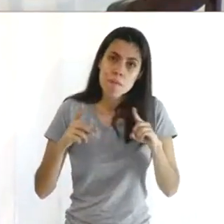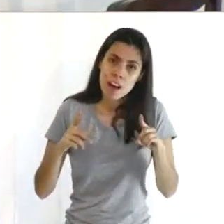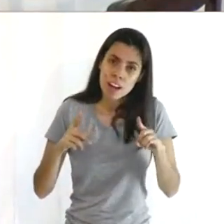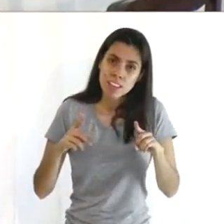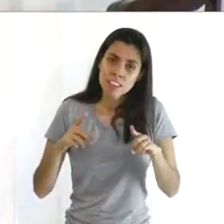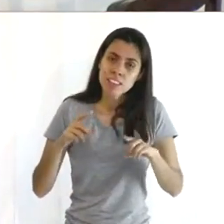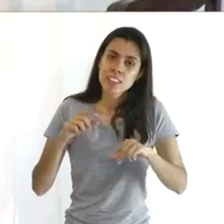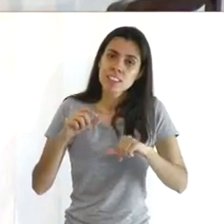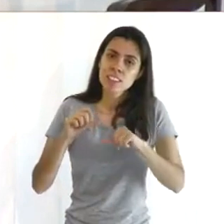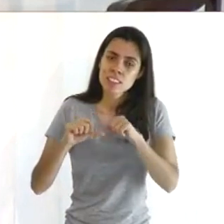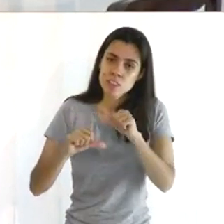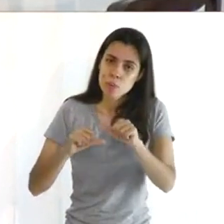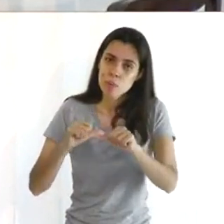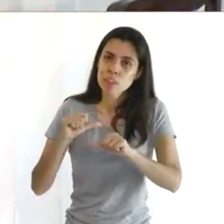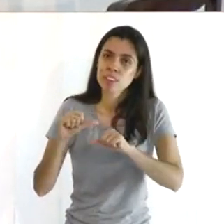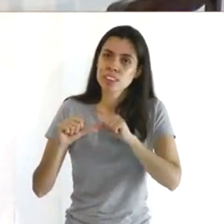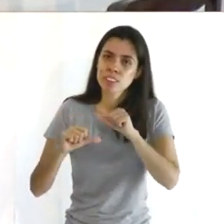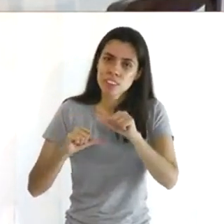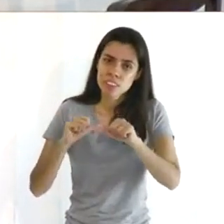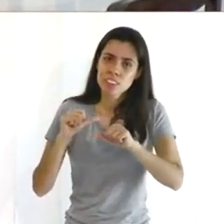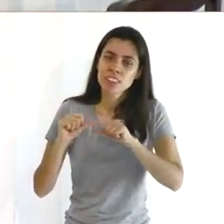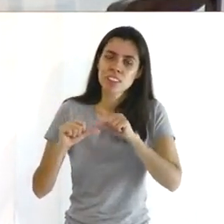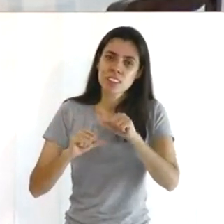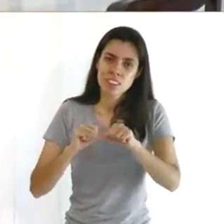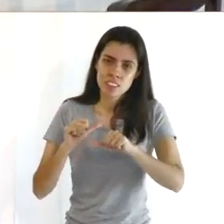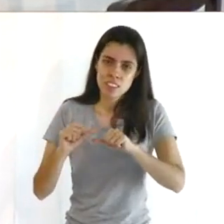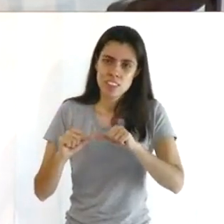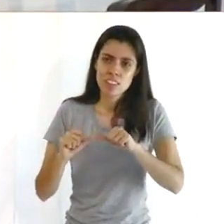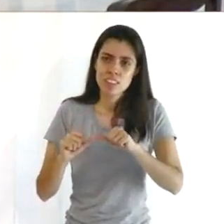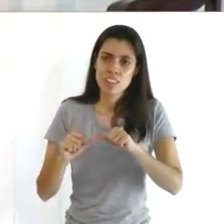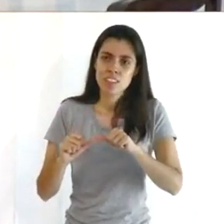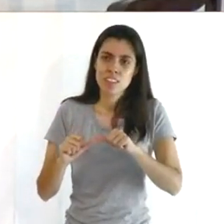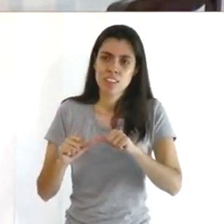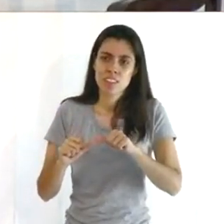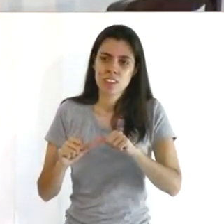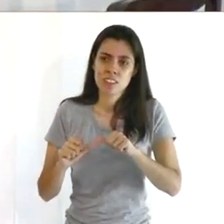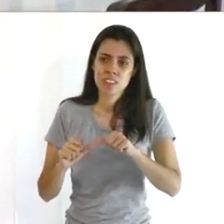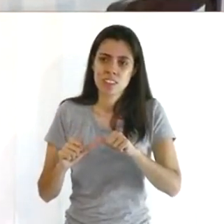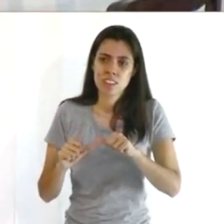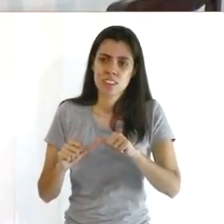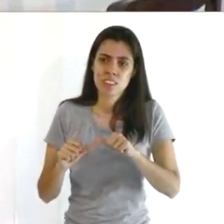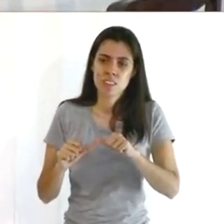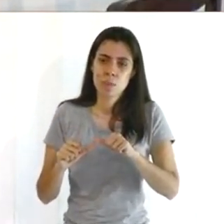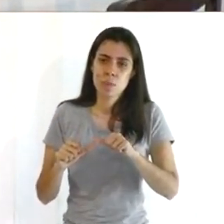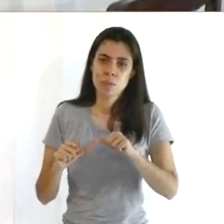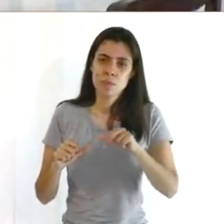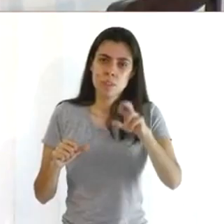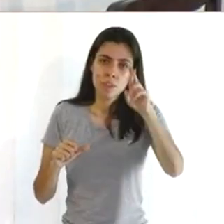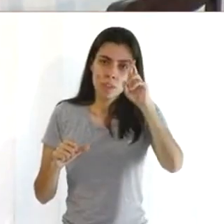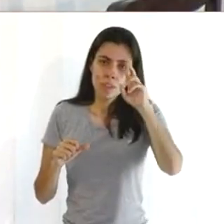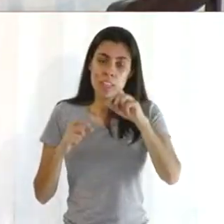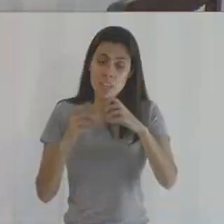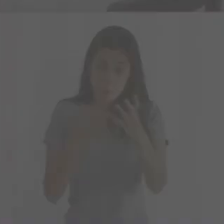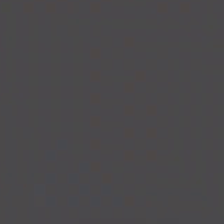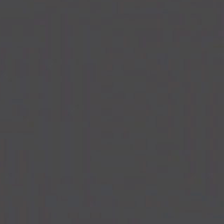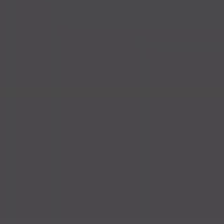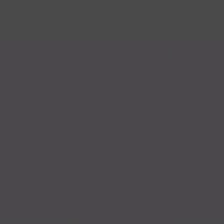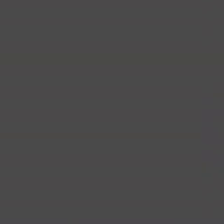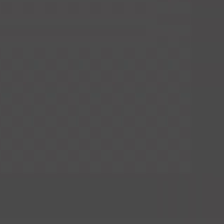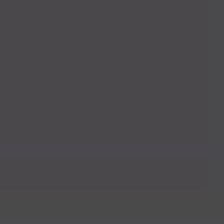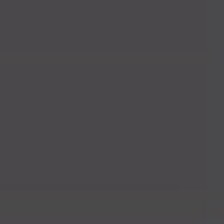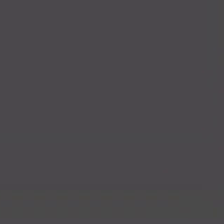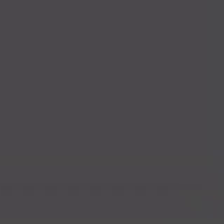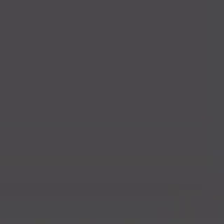no Senhor, o Senhor muda o nosso estado, o nosso espírito, a nossa motivação, e eu espero que isso esteja acontecendo com você nessa noite.